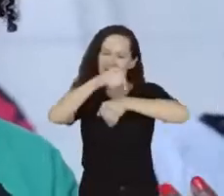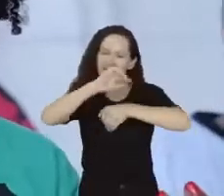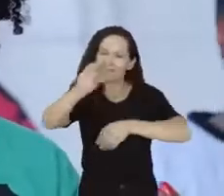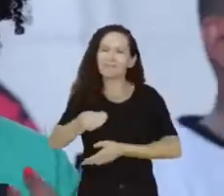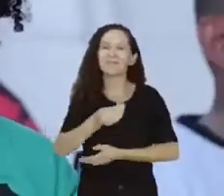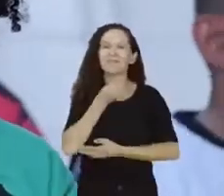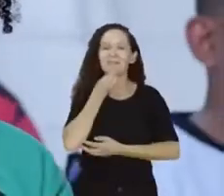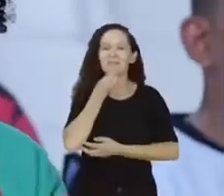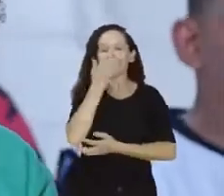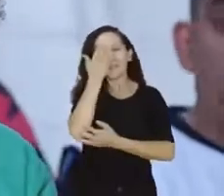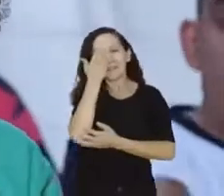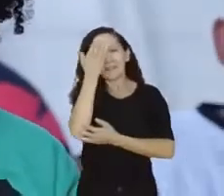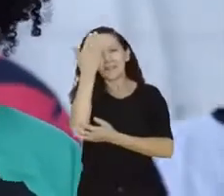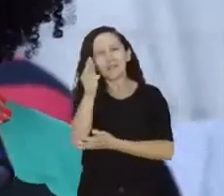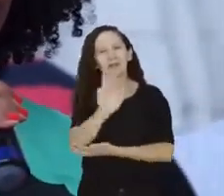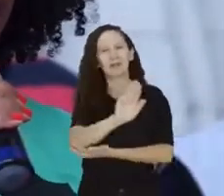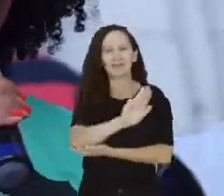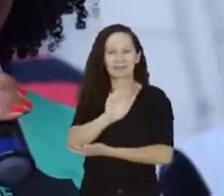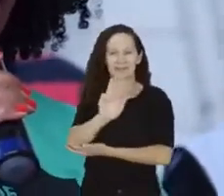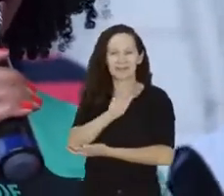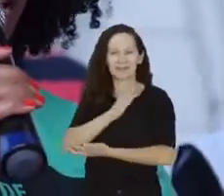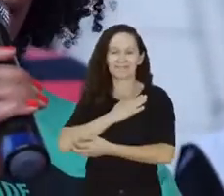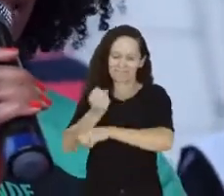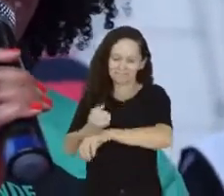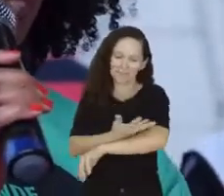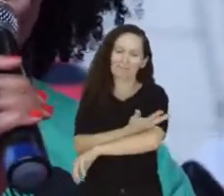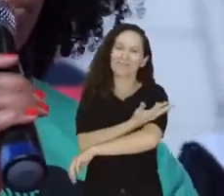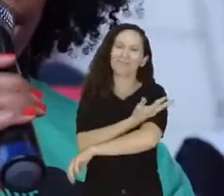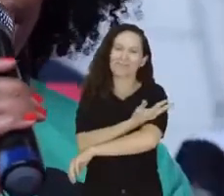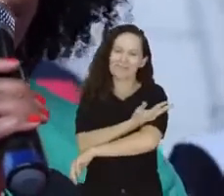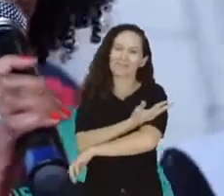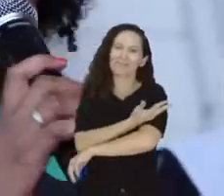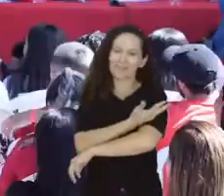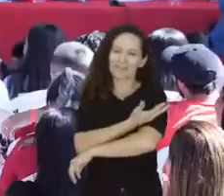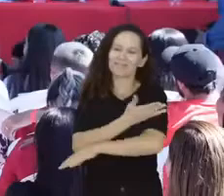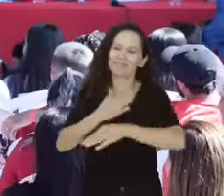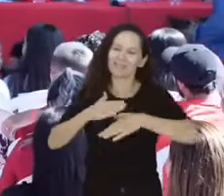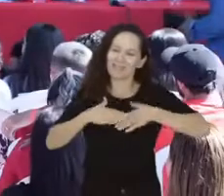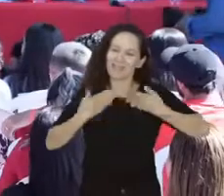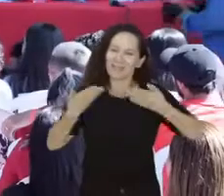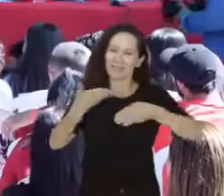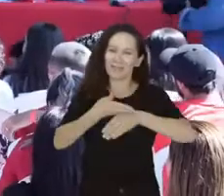obrigada, Lula. Eu estou muito emocionada em poder estar aqui. Obrigada.